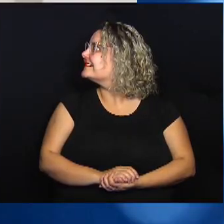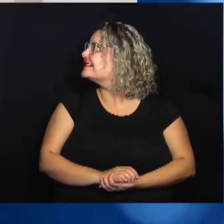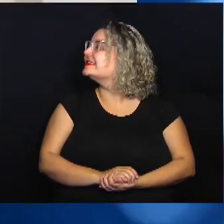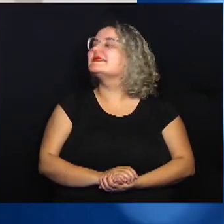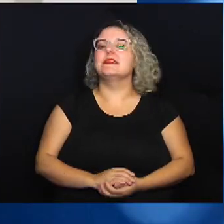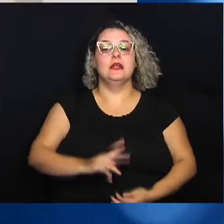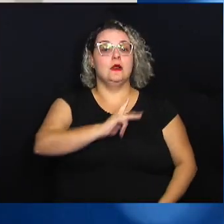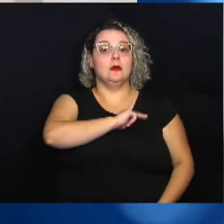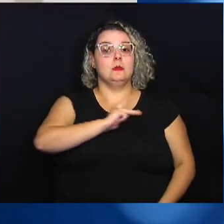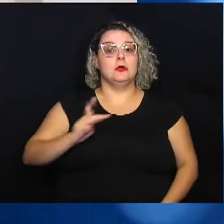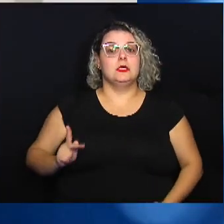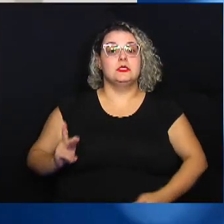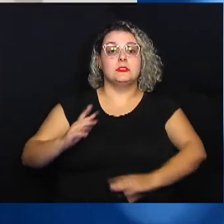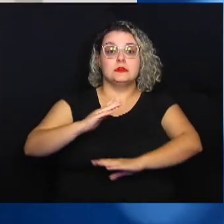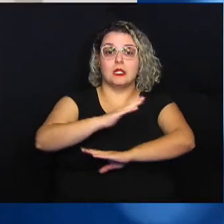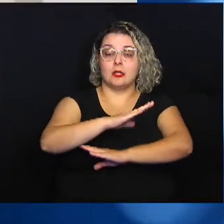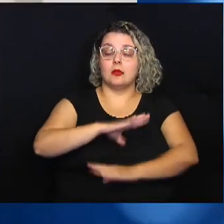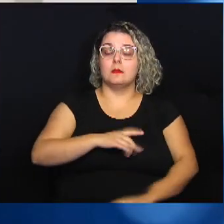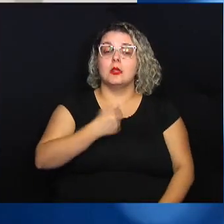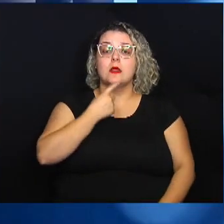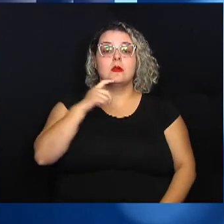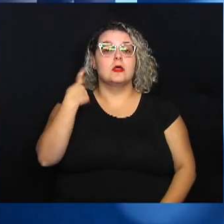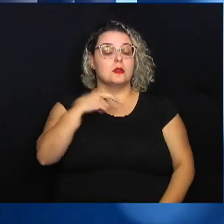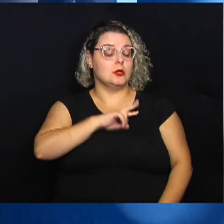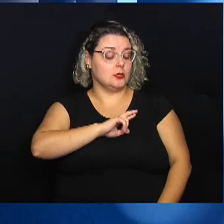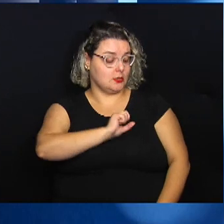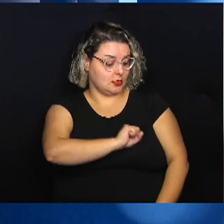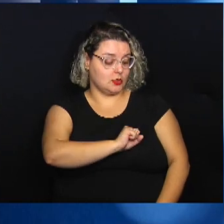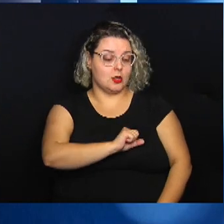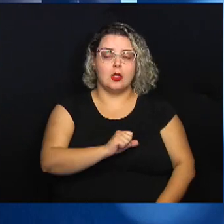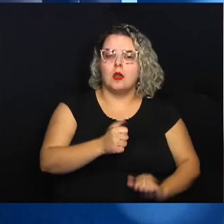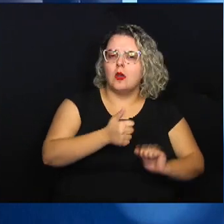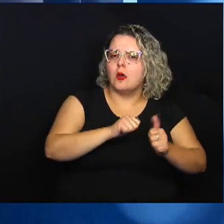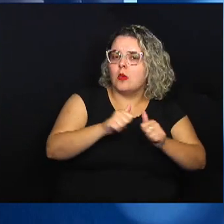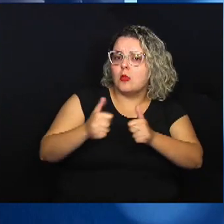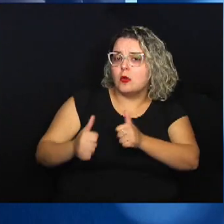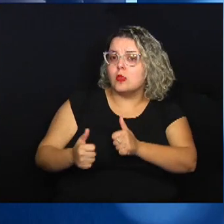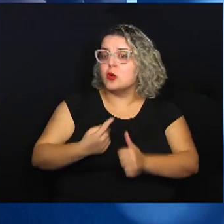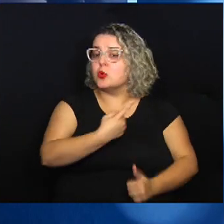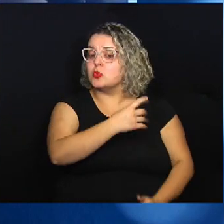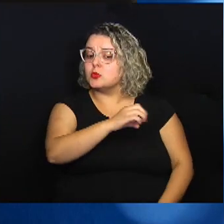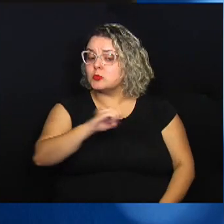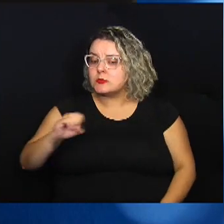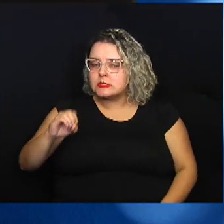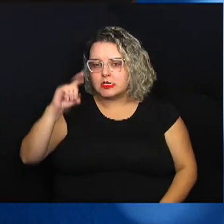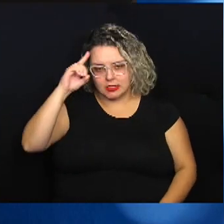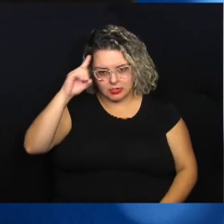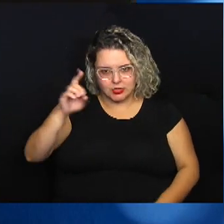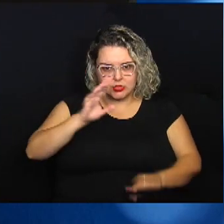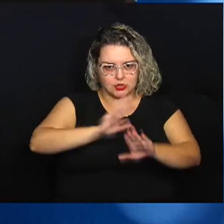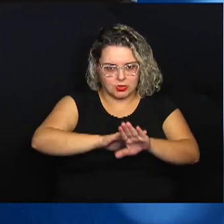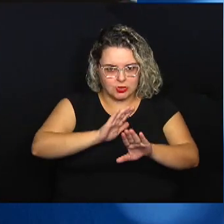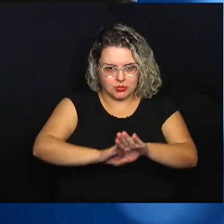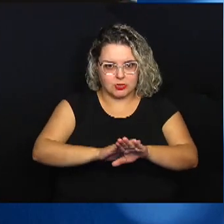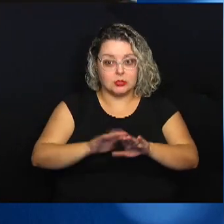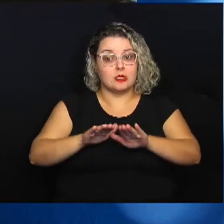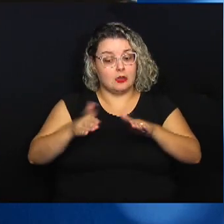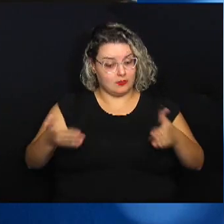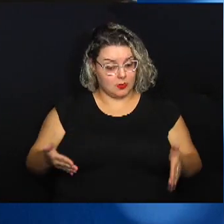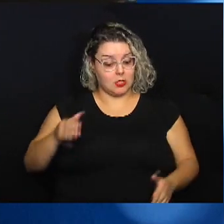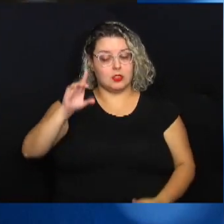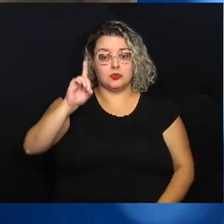Presidente da Câmara de Campinas, Luiz Rossini, analisa os primeiros 100 dias de atuação da atual mesa diretora